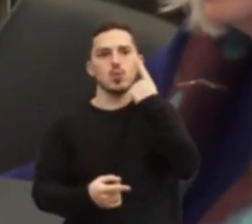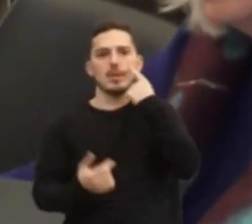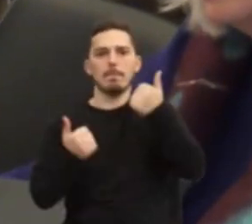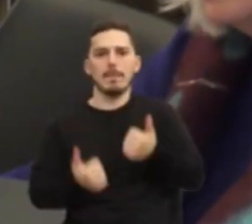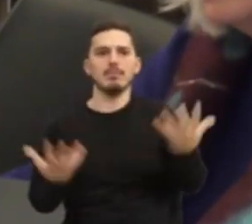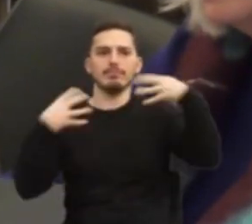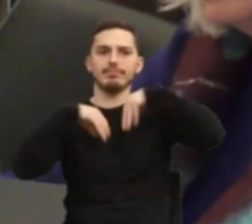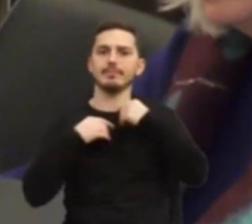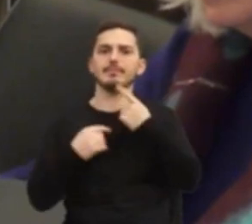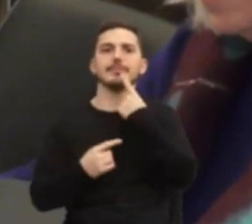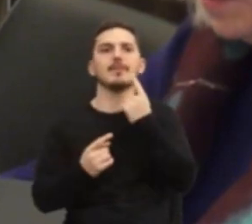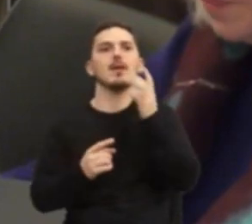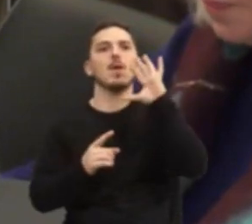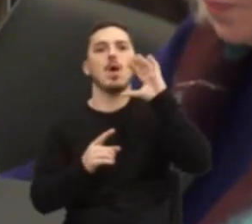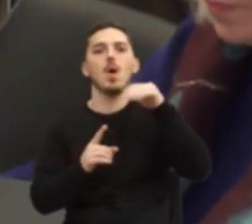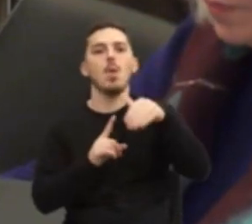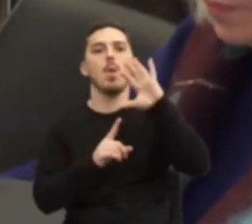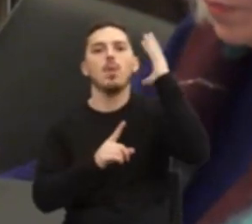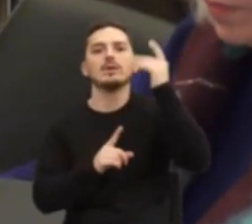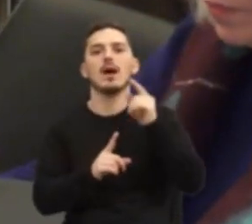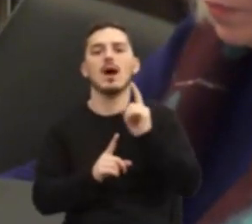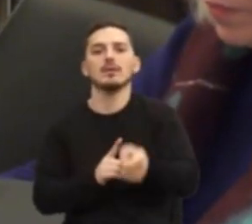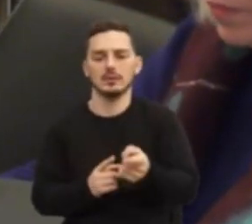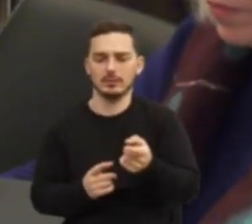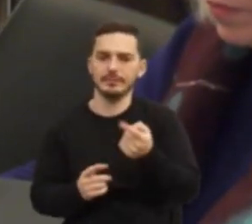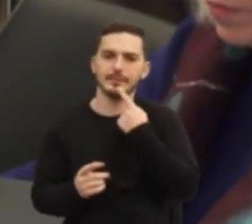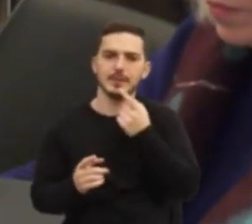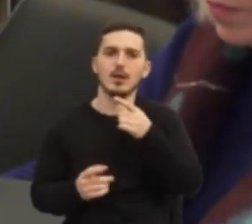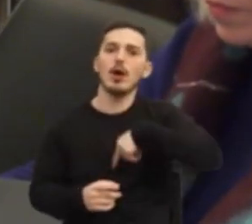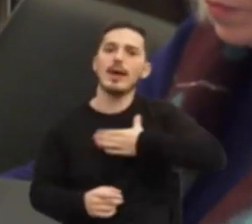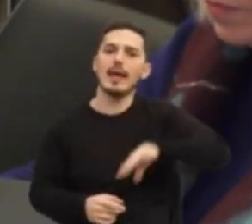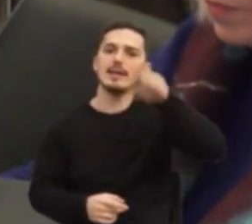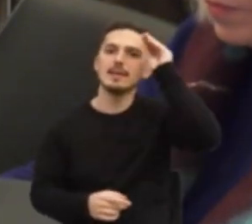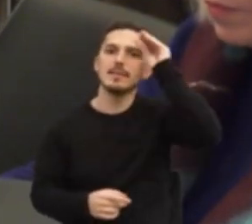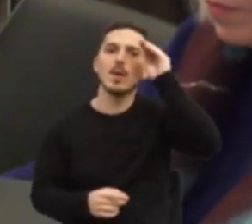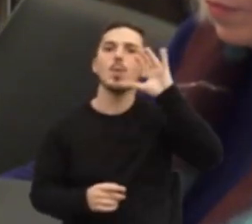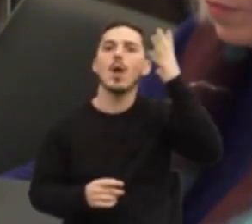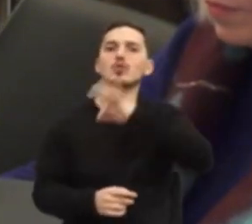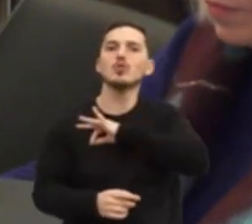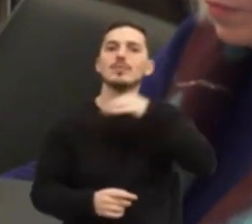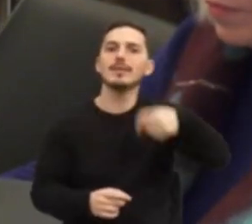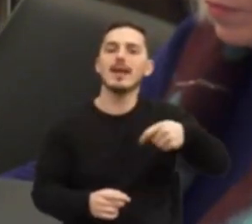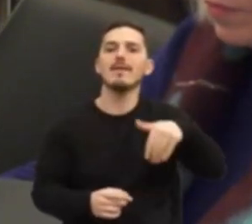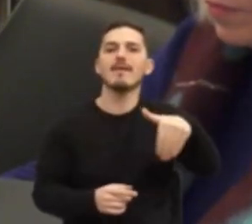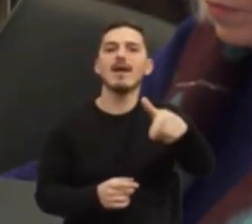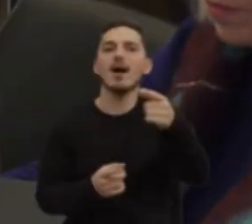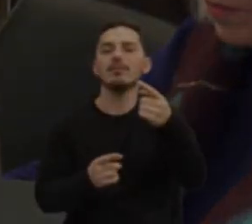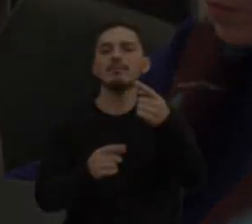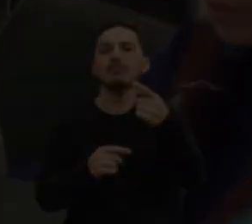que é que vai acontecer. Portanto, queremos saber para quando é que o Sr. Presidente vai agir nesta matéria.